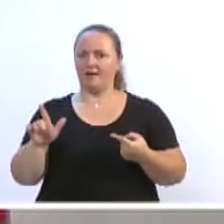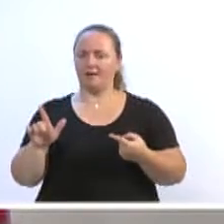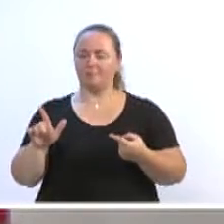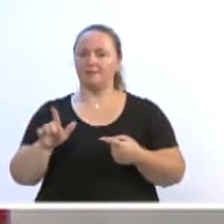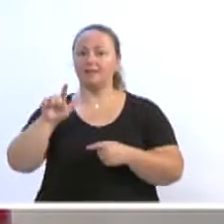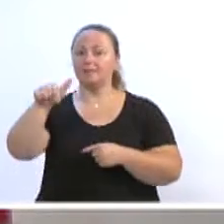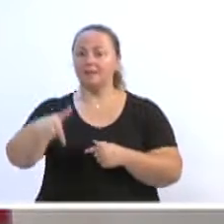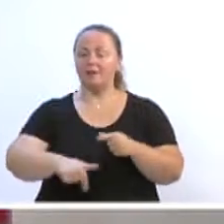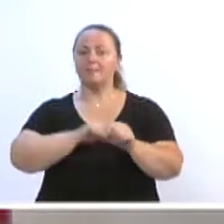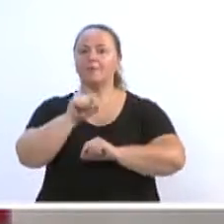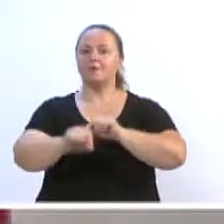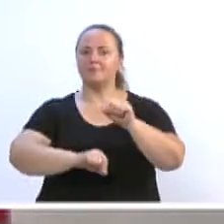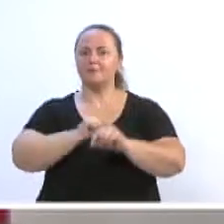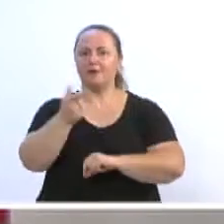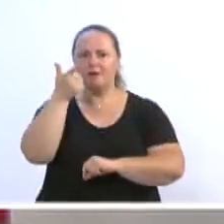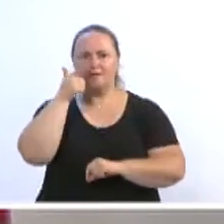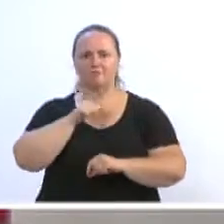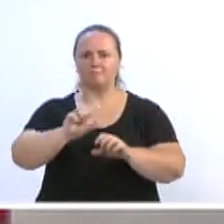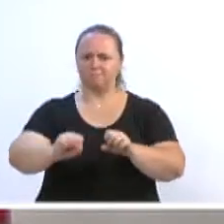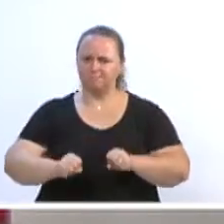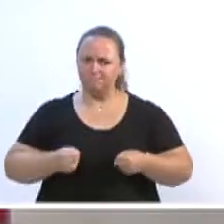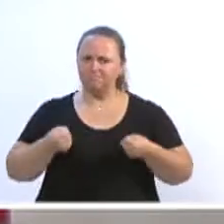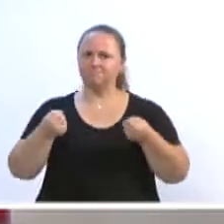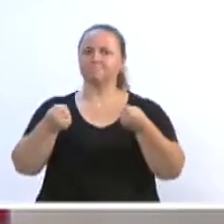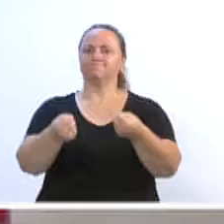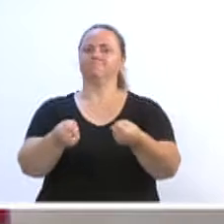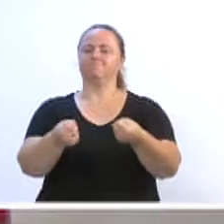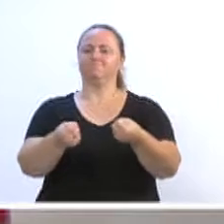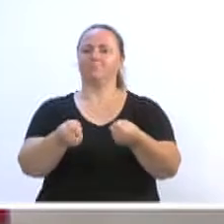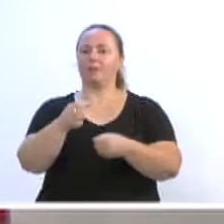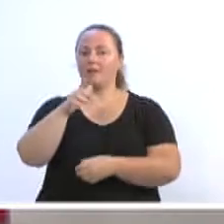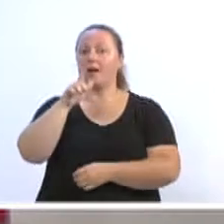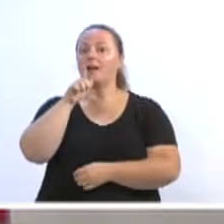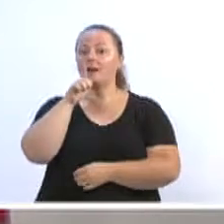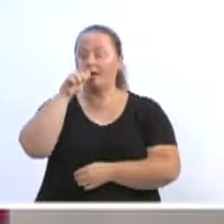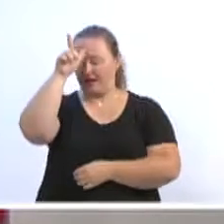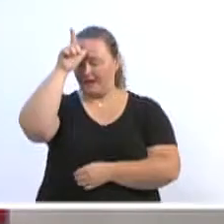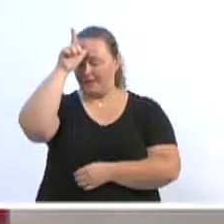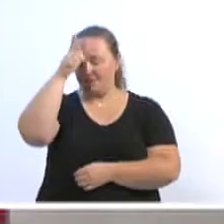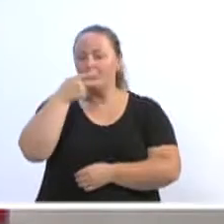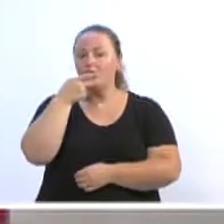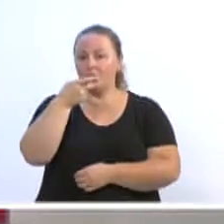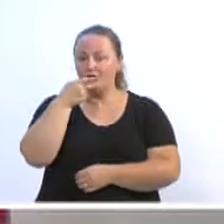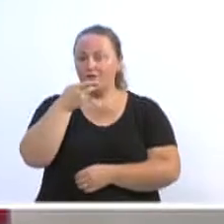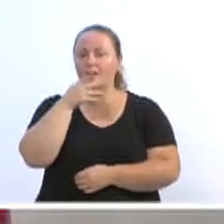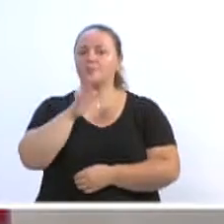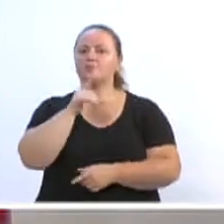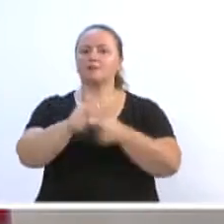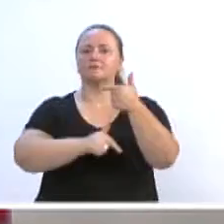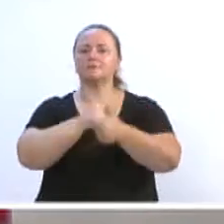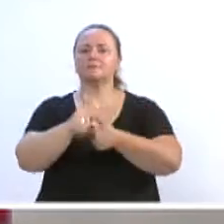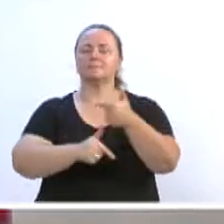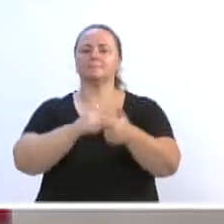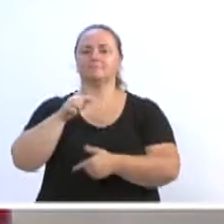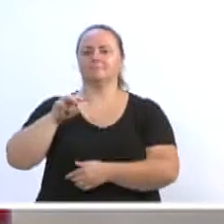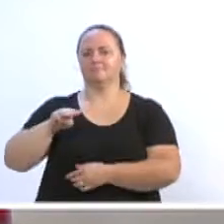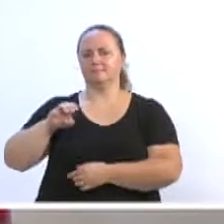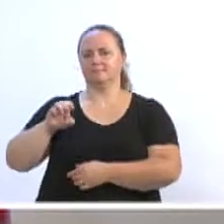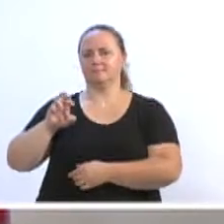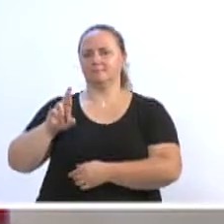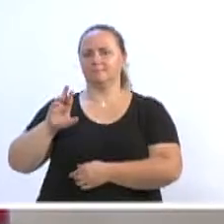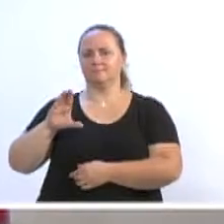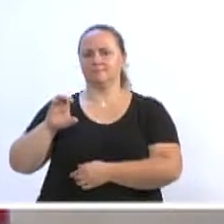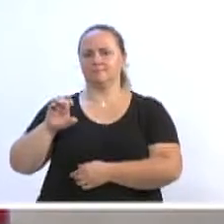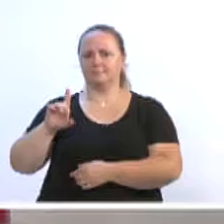logo, dado a capacidade, o empenho e o fato dele falar alemão também, ele já estava trabalhando na Mercedes, numa unidade